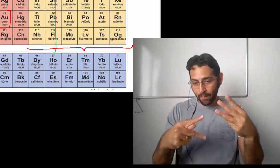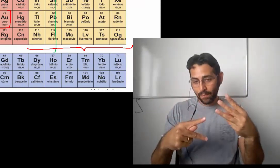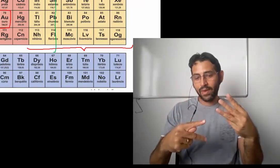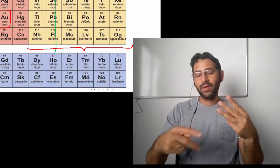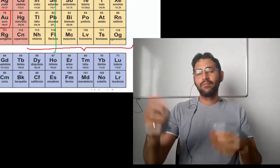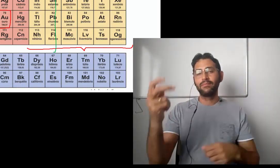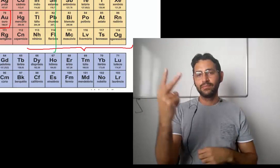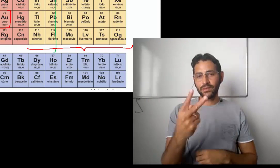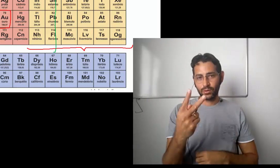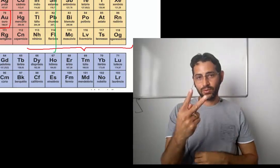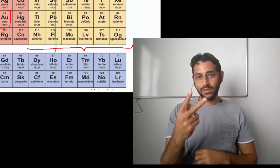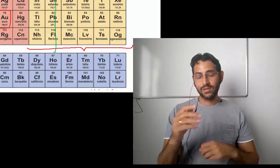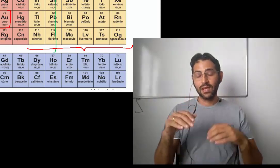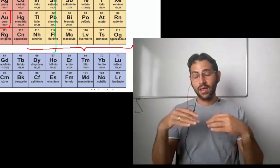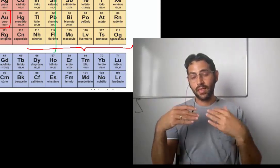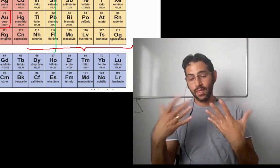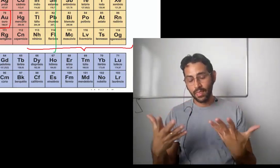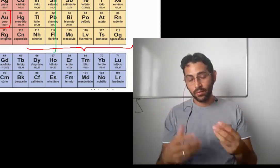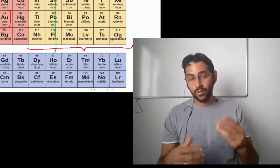Terceiro período.